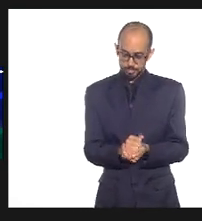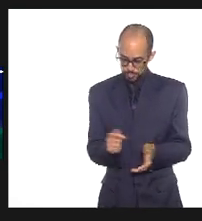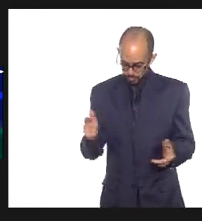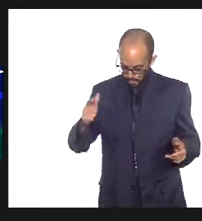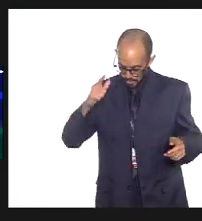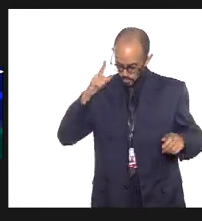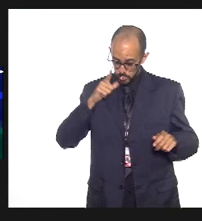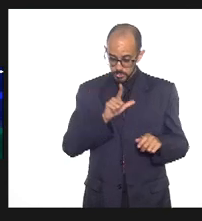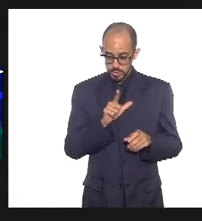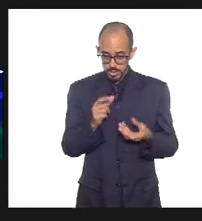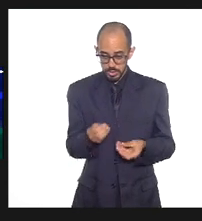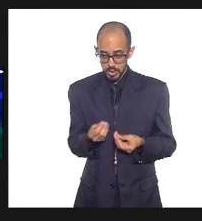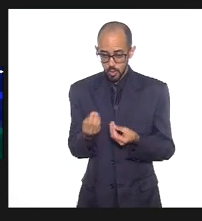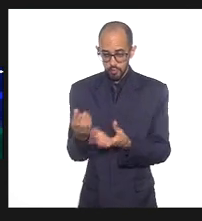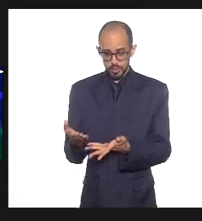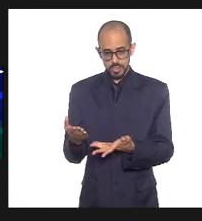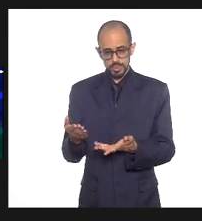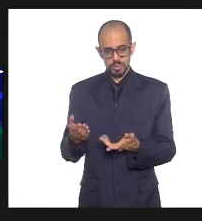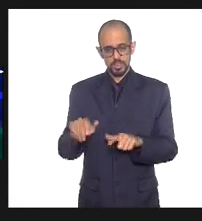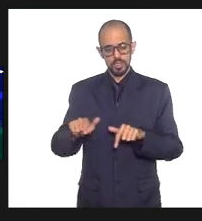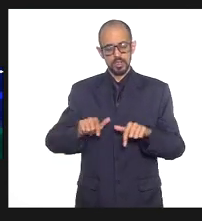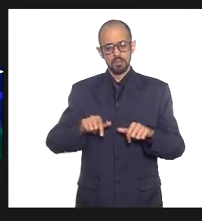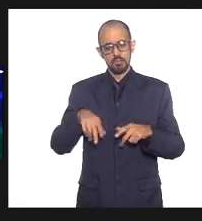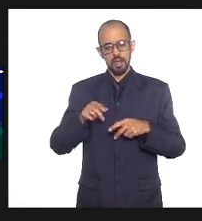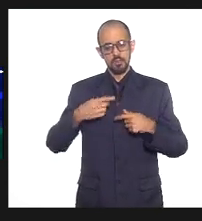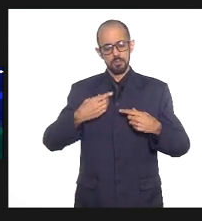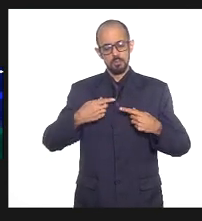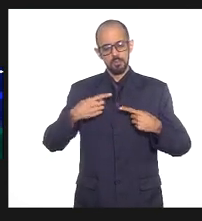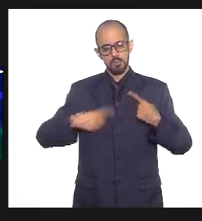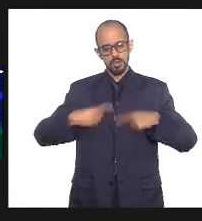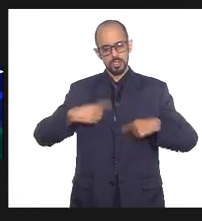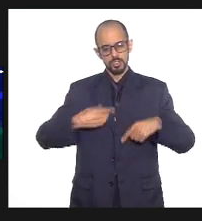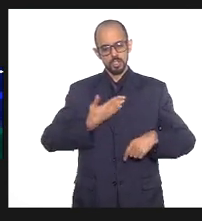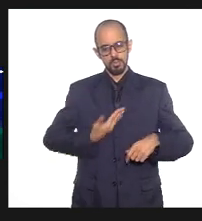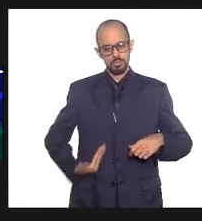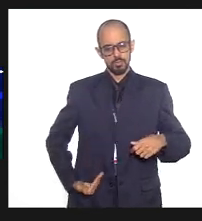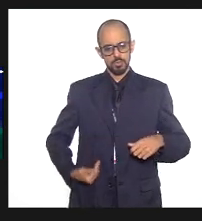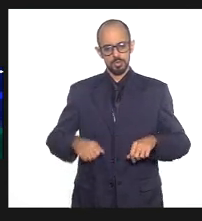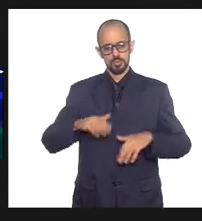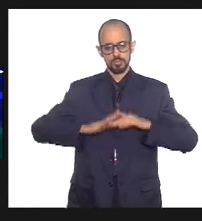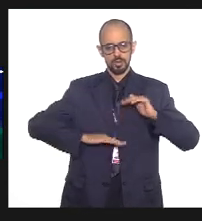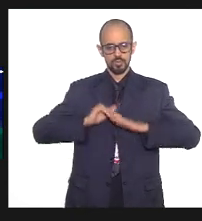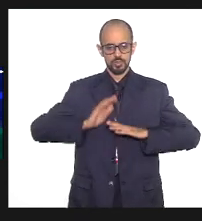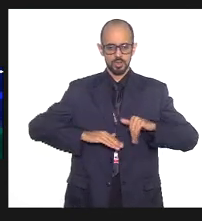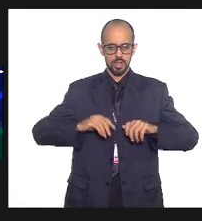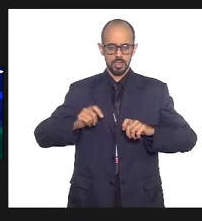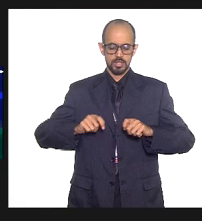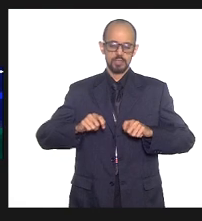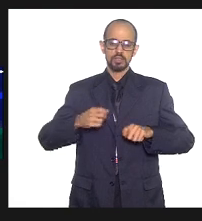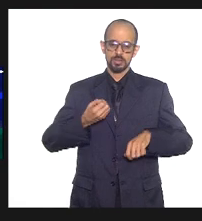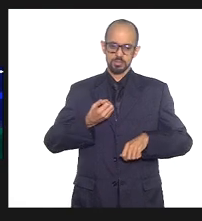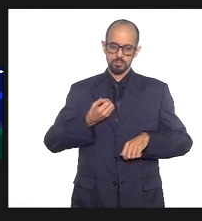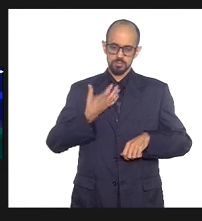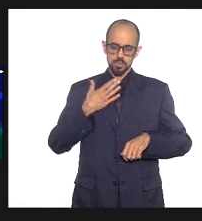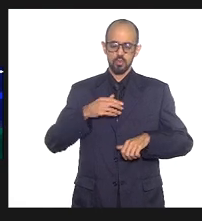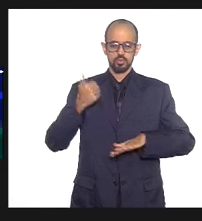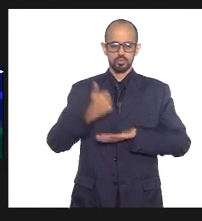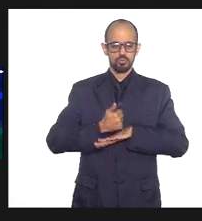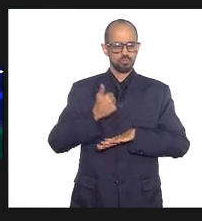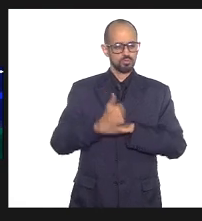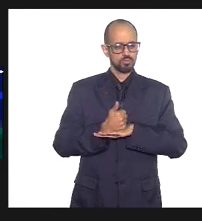cidadão uma política pública efetiva e com profissionais qualificados para implementar a tal política pública. Então,